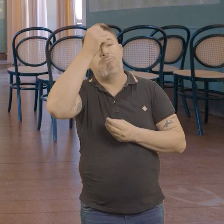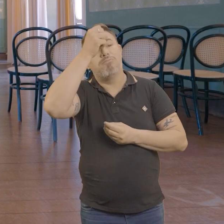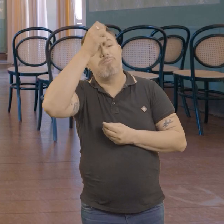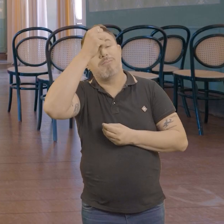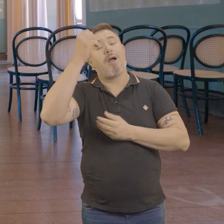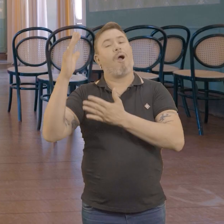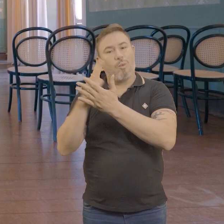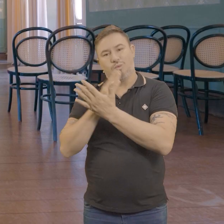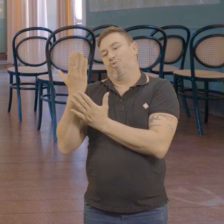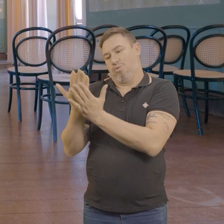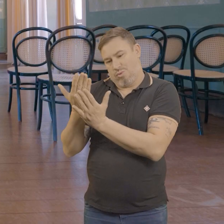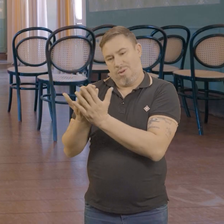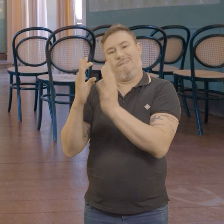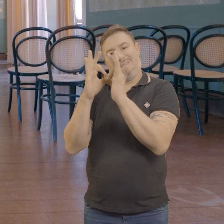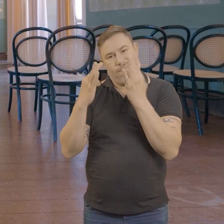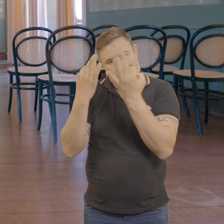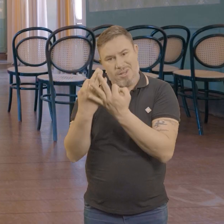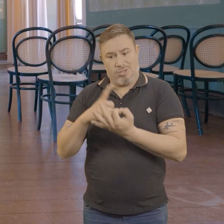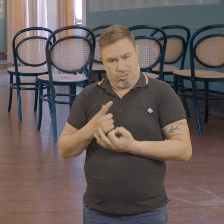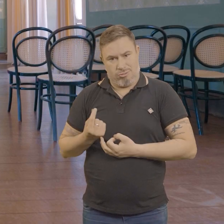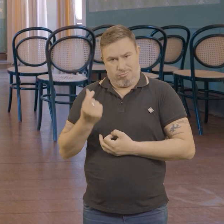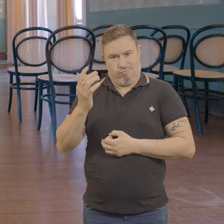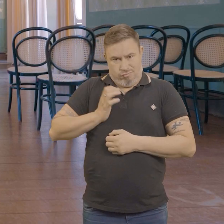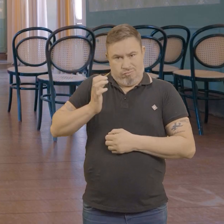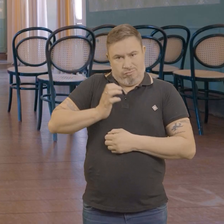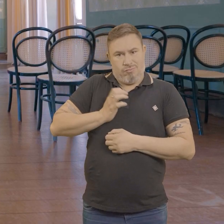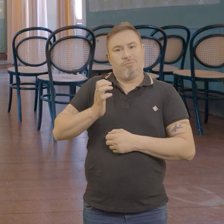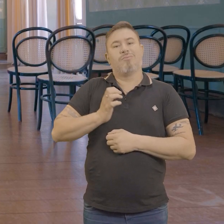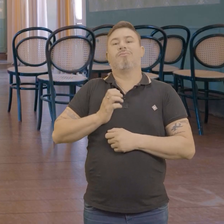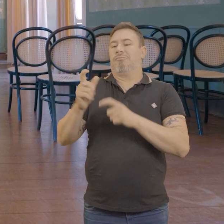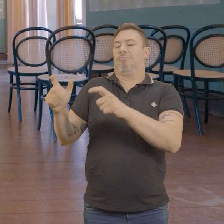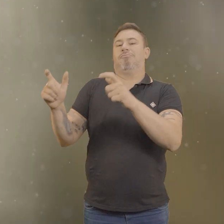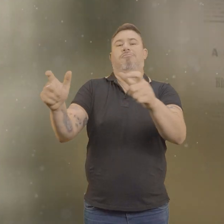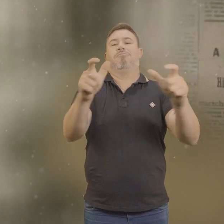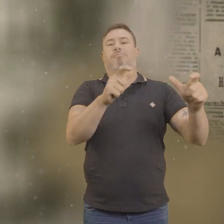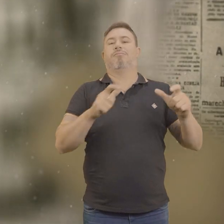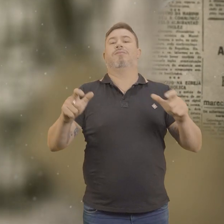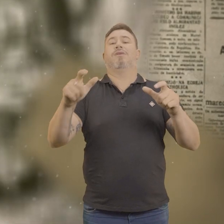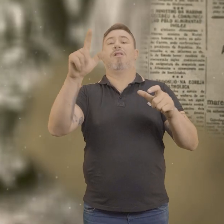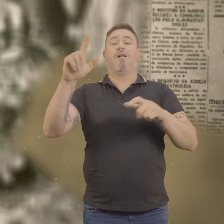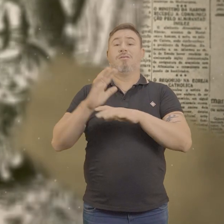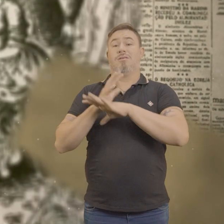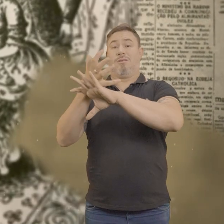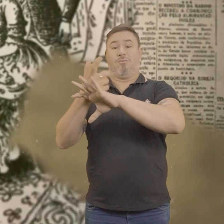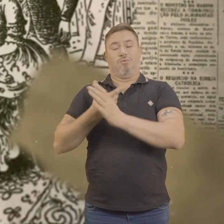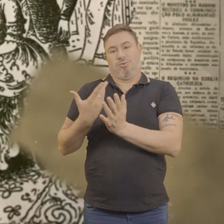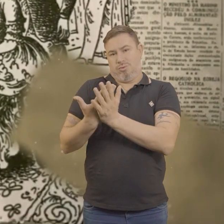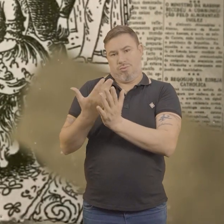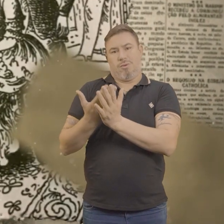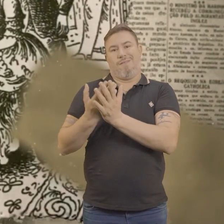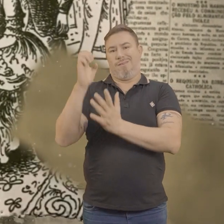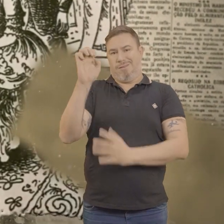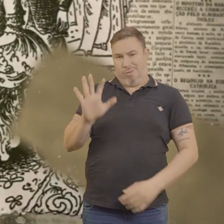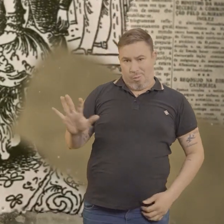muitos estudavam, né, dessas famílias endinheiradas, que em geral, né, eram famílias localizadas mais no sertão, que estudavam na